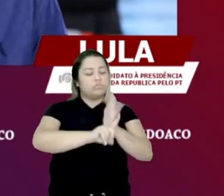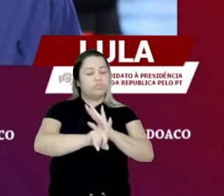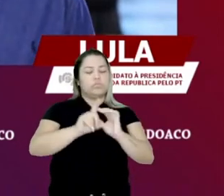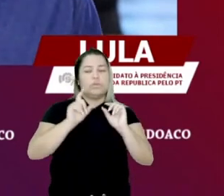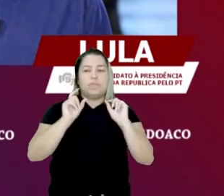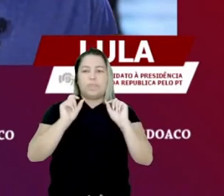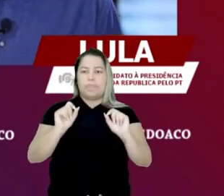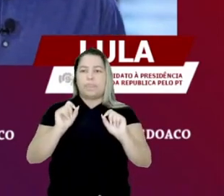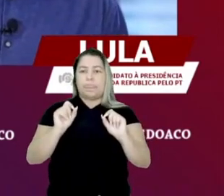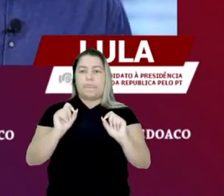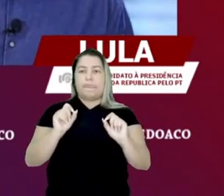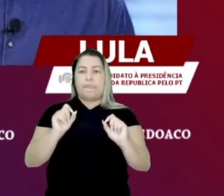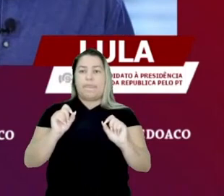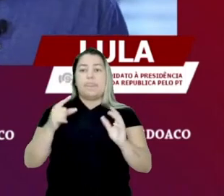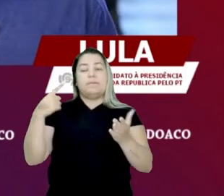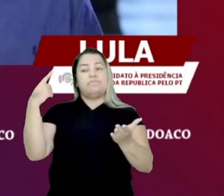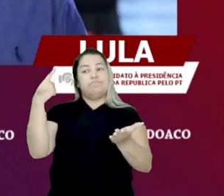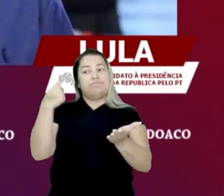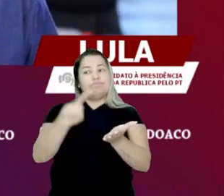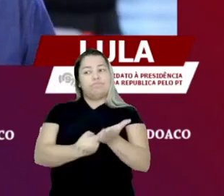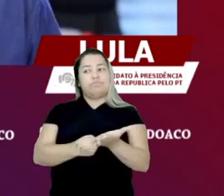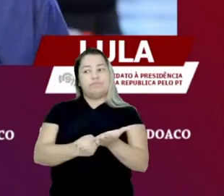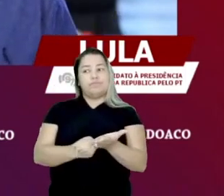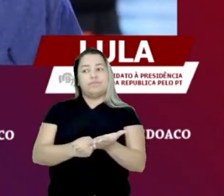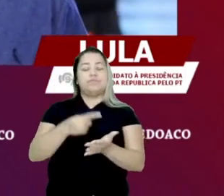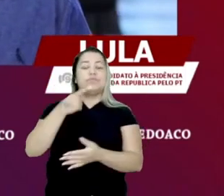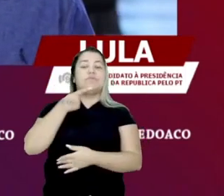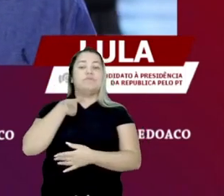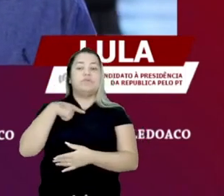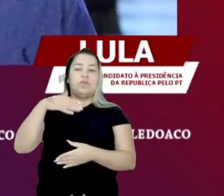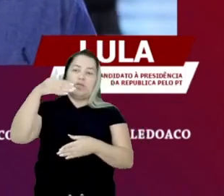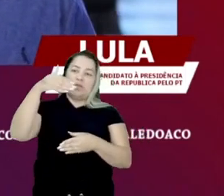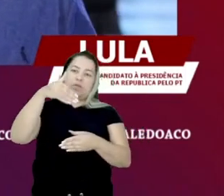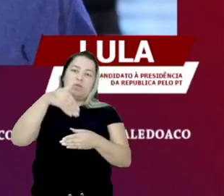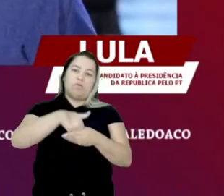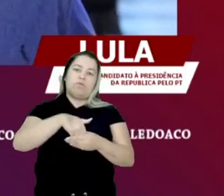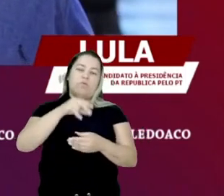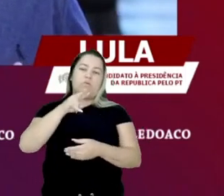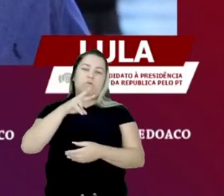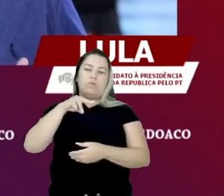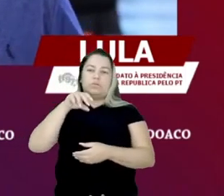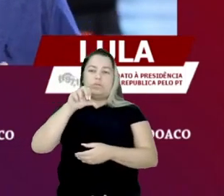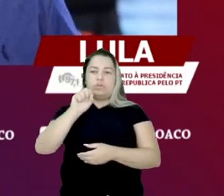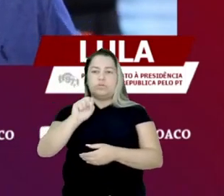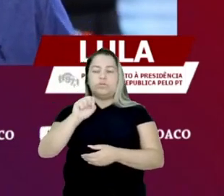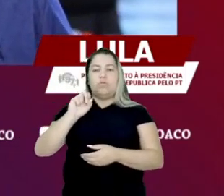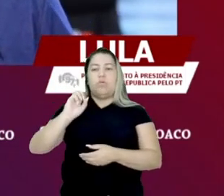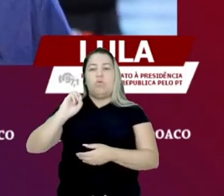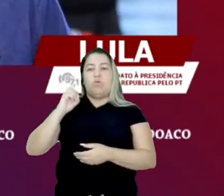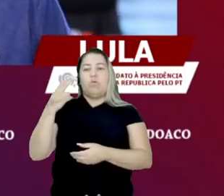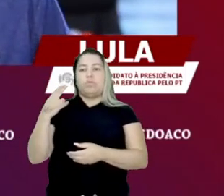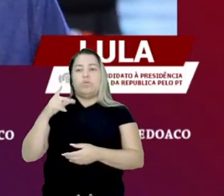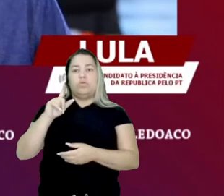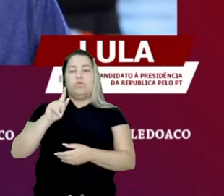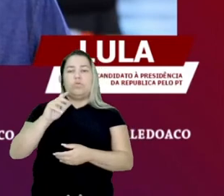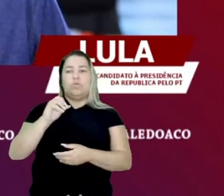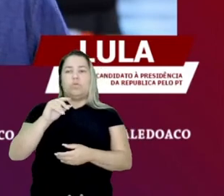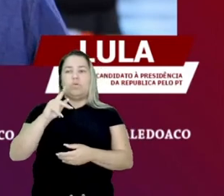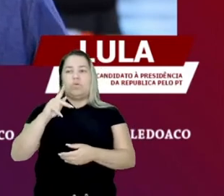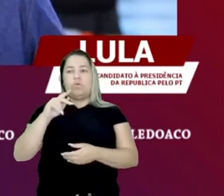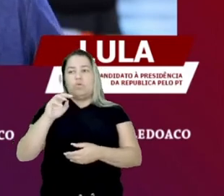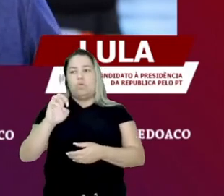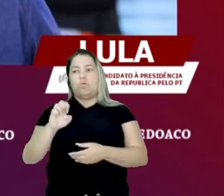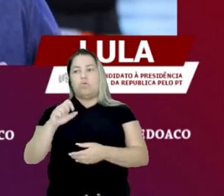sentido? Olha, o nosso blefador, ele tenta vender blefe todo dia.